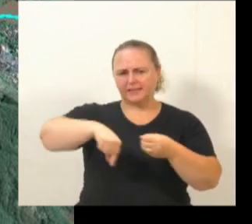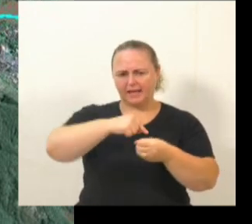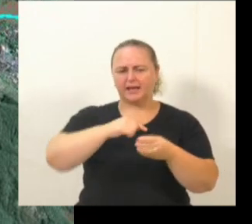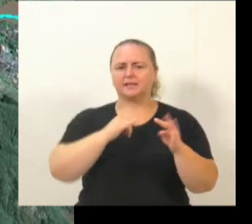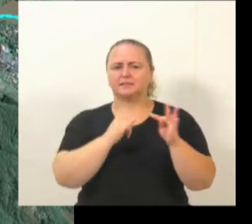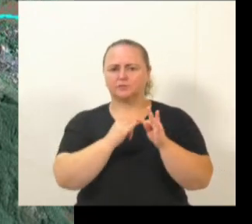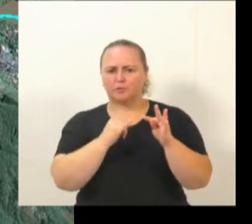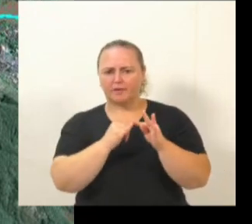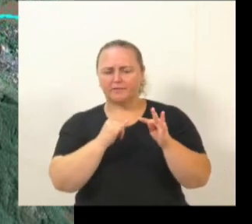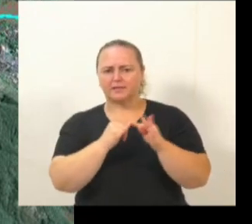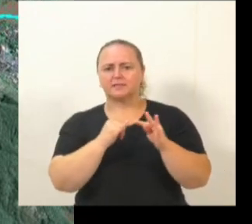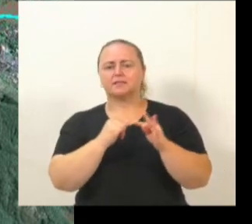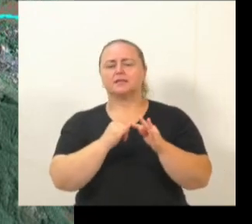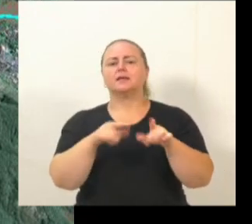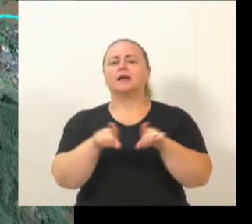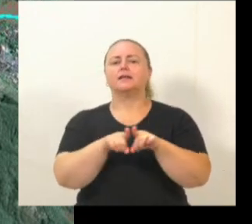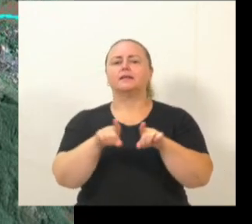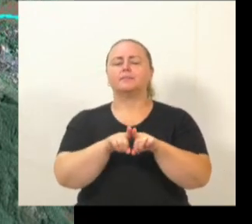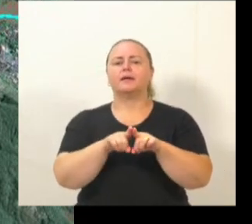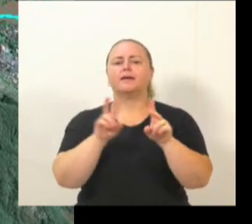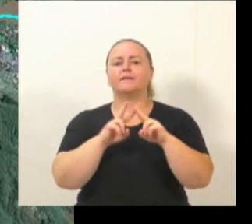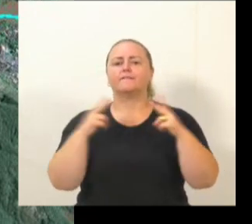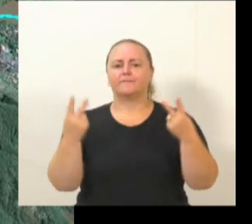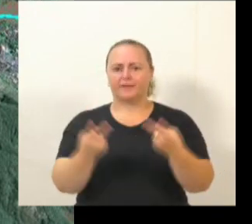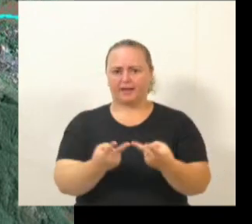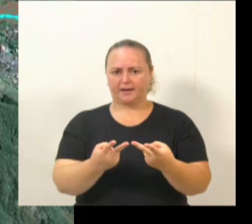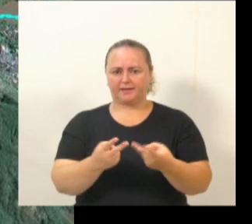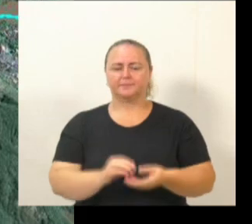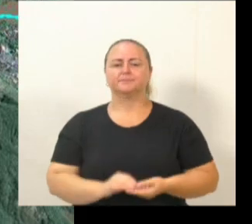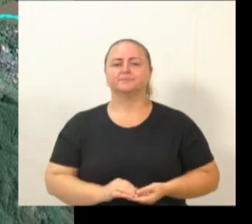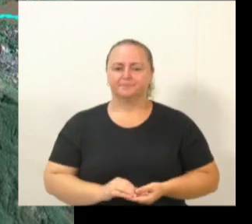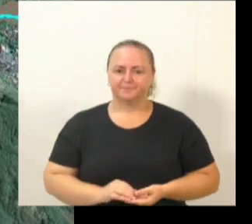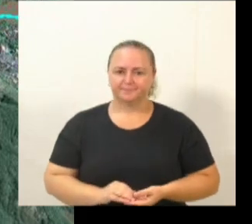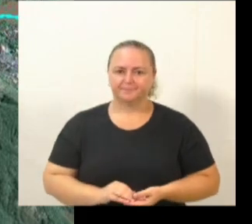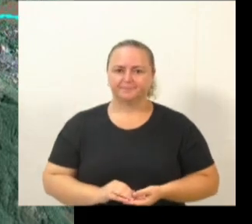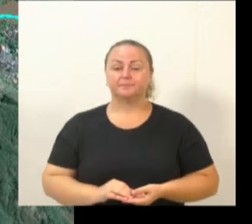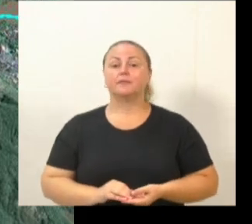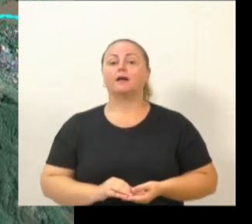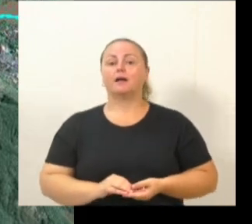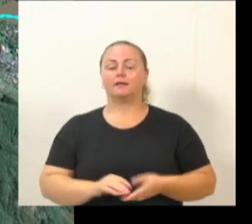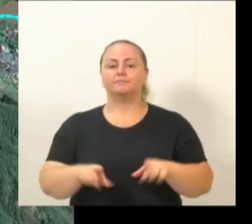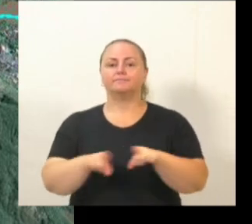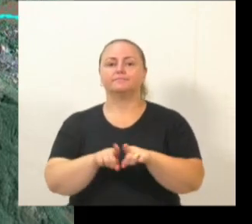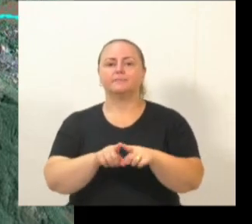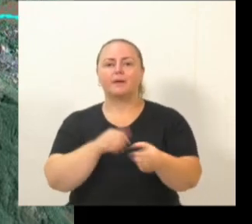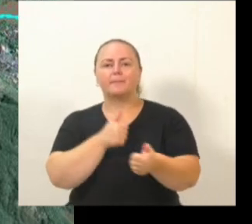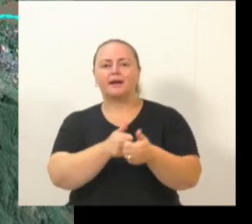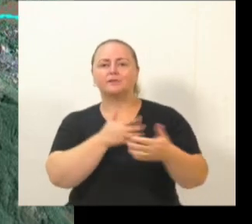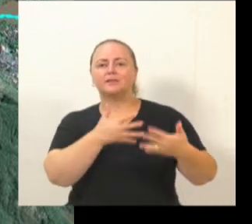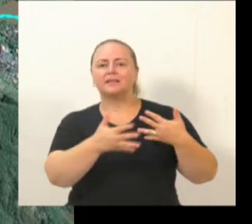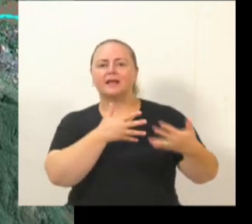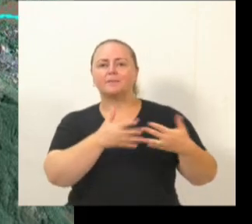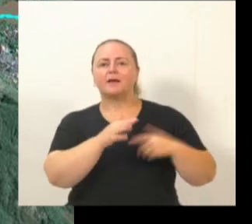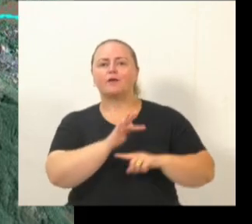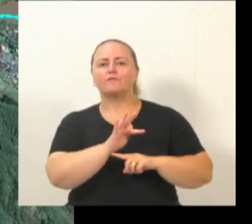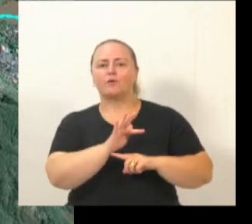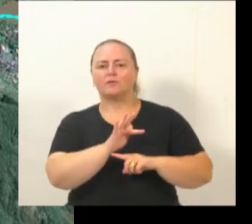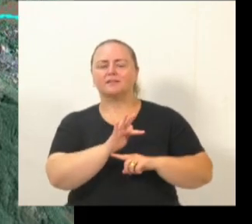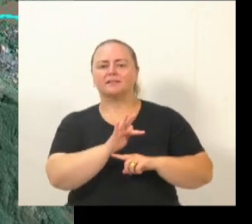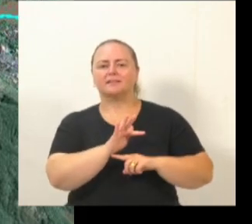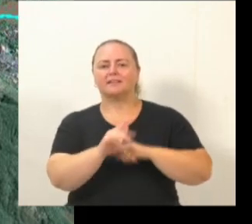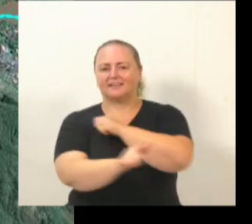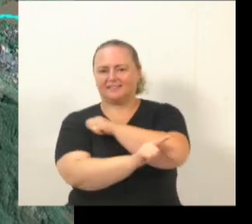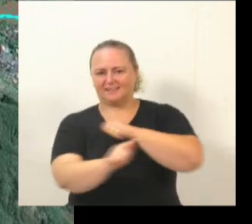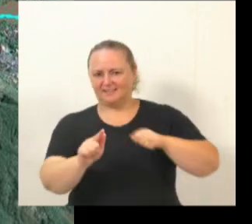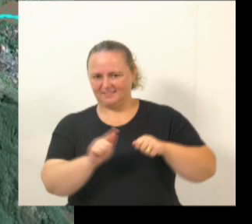Velha, da Rua dos Caçadores, e mais o Araranguá, aqui do lado do Garcia, sendo que a comunidade do